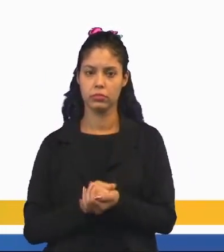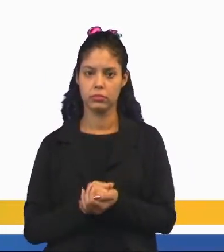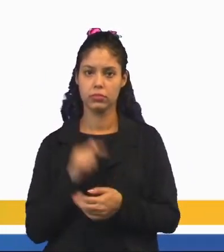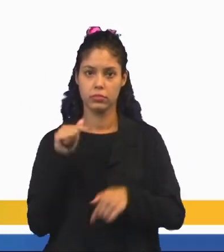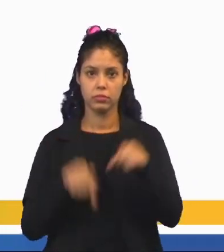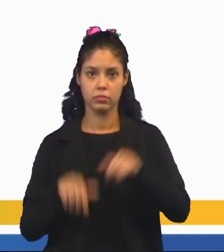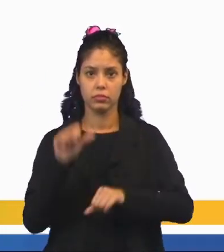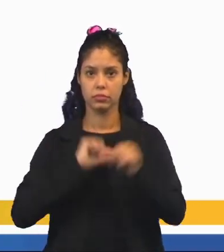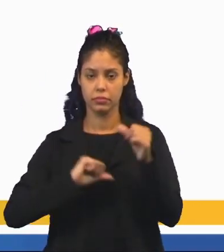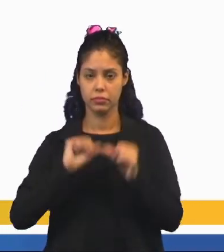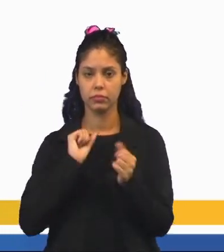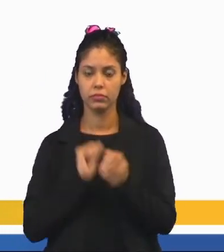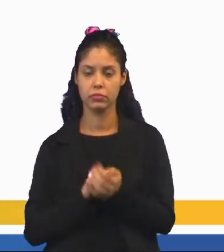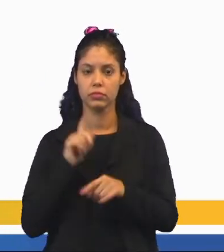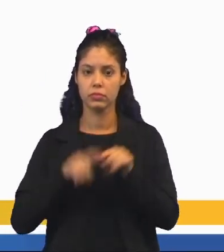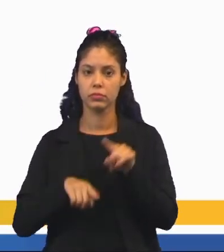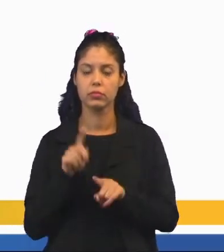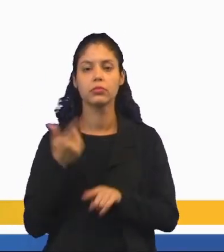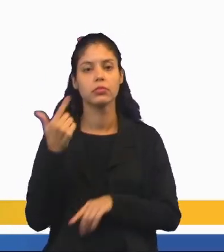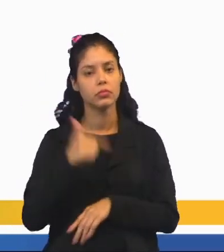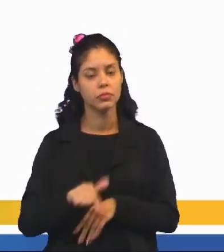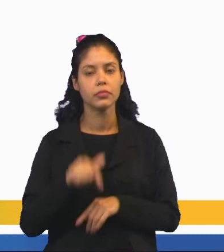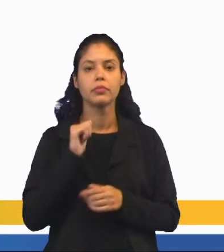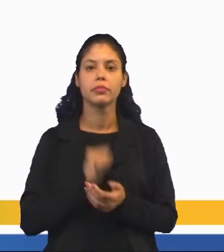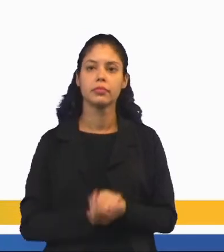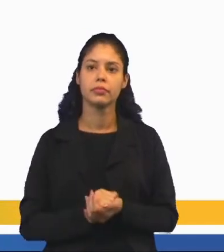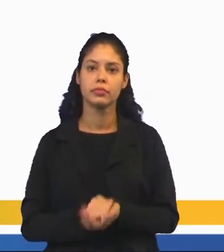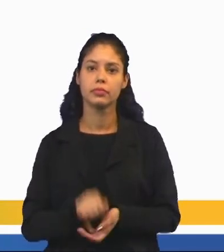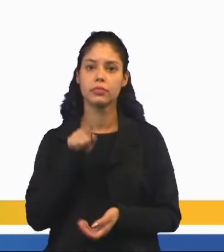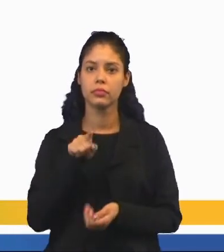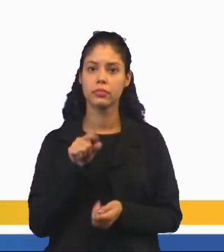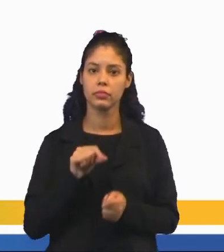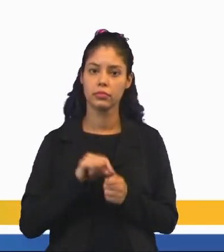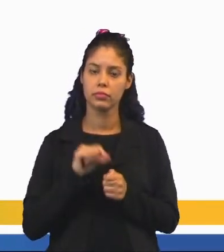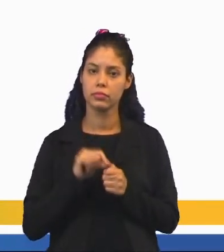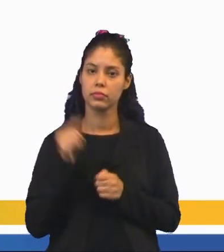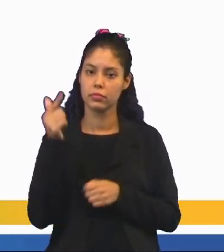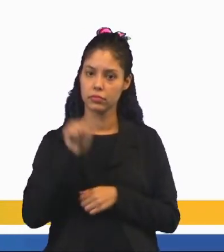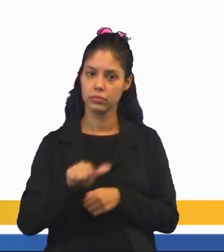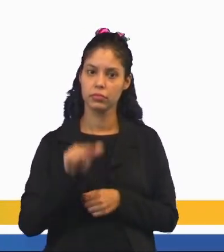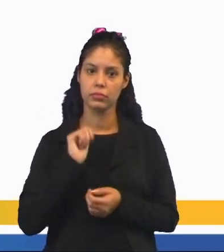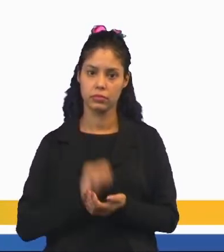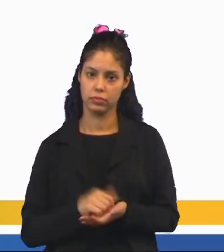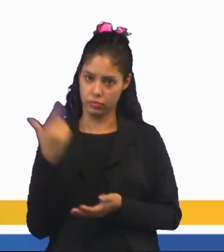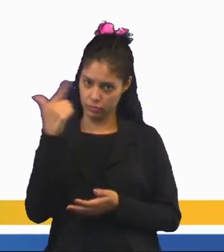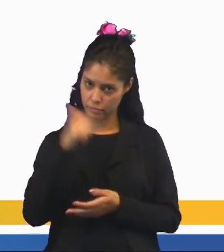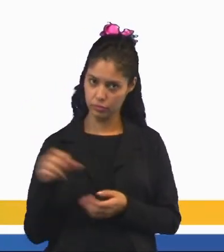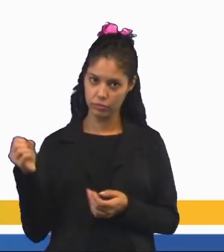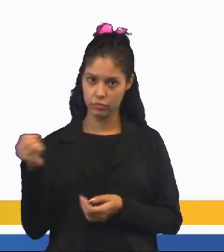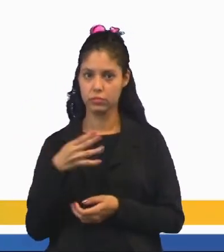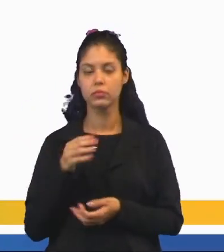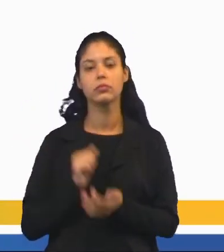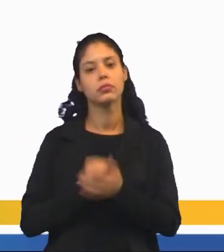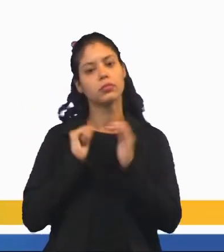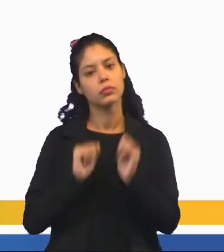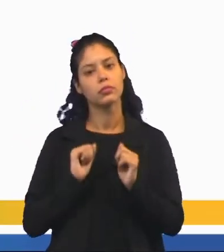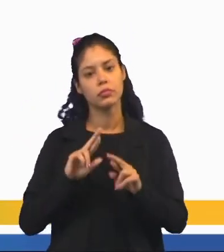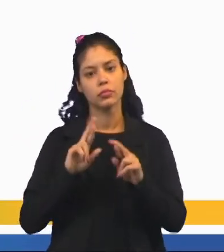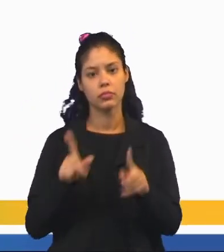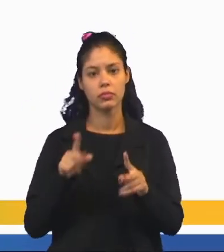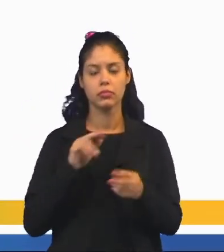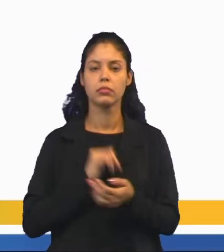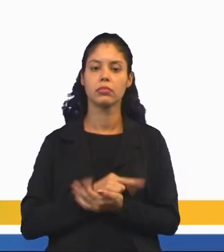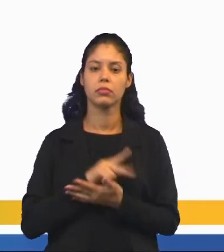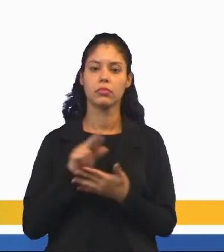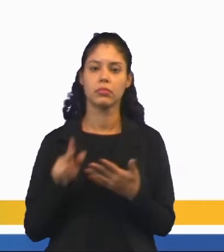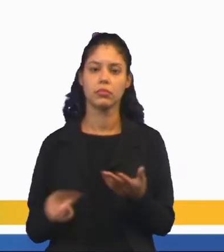é quimicamente transformado em matéria-prima novamente, e aí ele é refeito, né? Novas embalagens que podem ser de